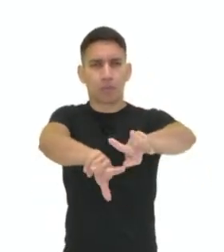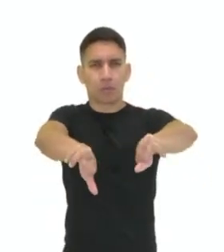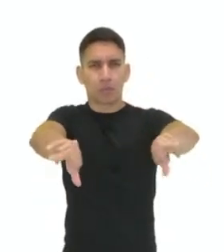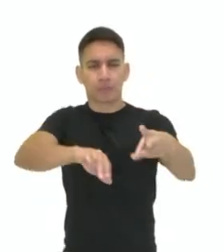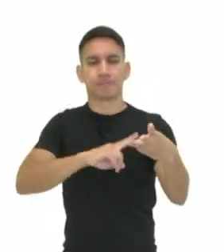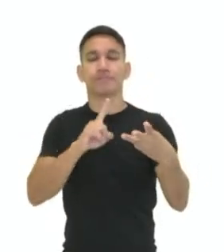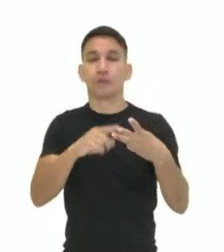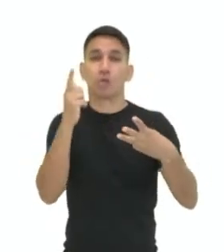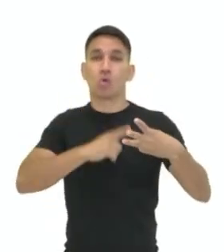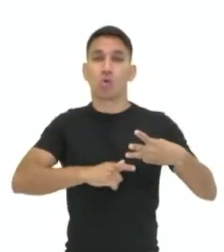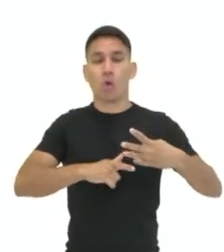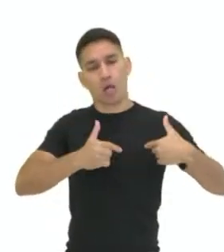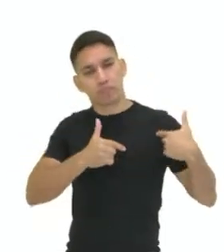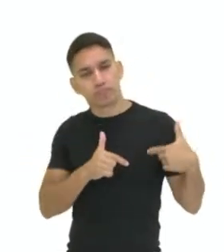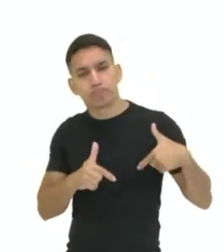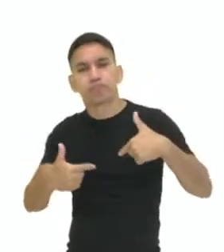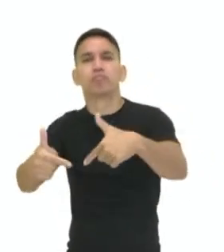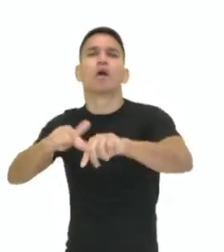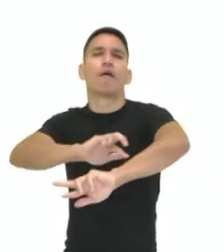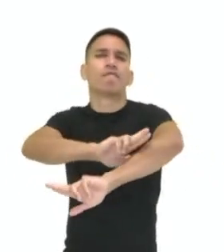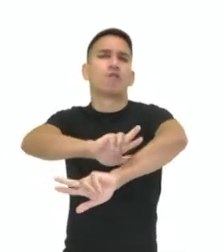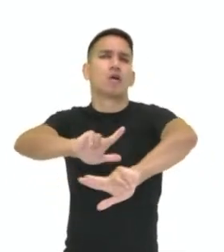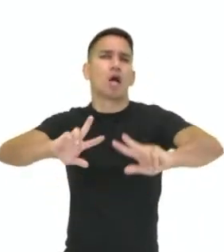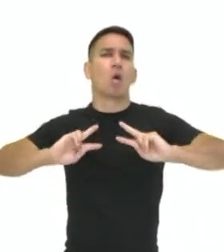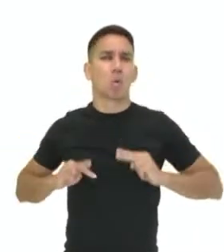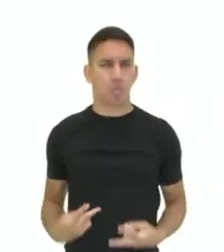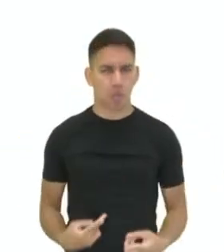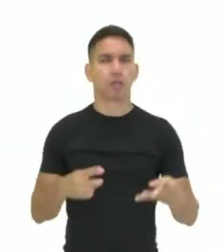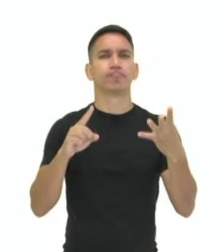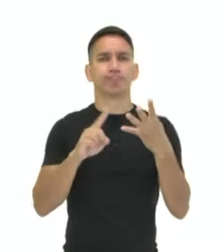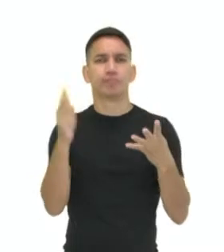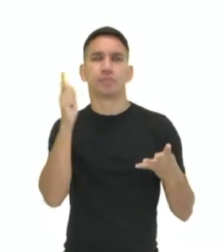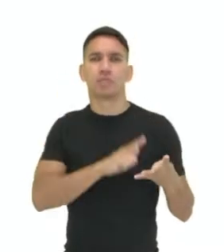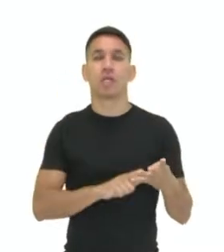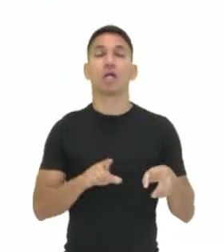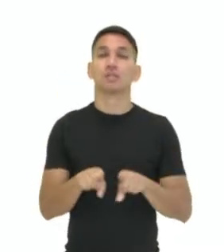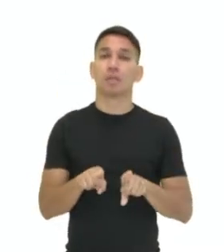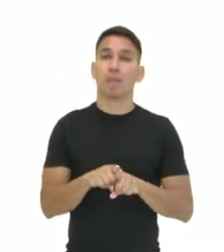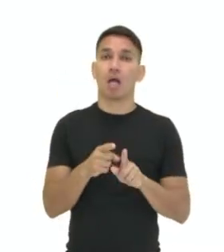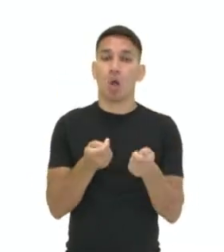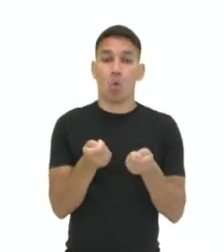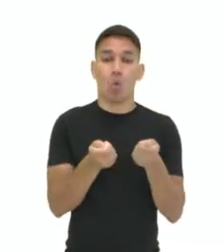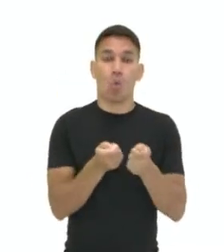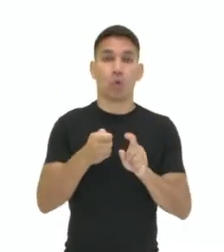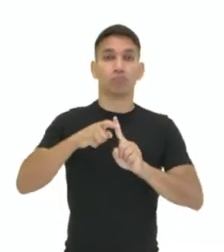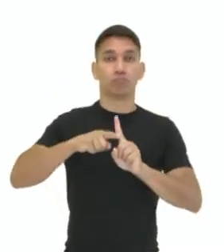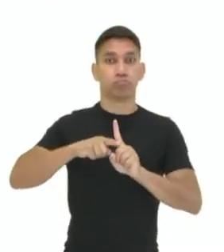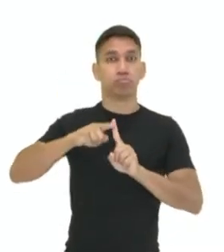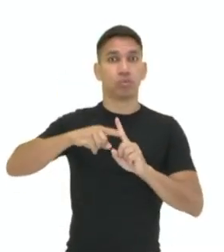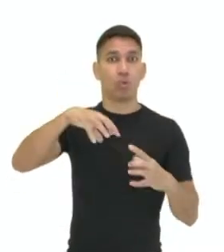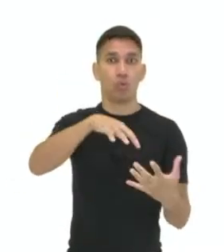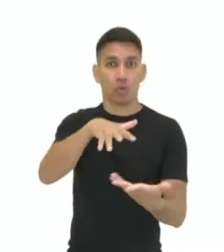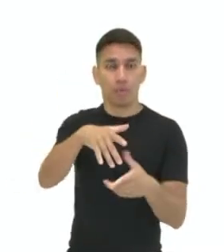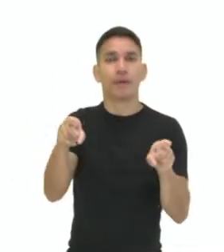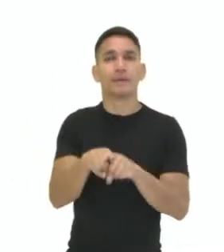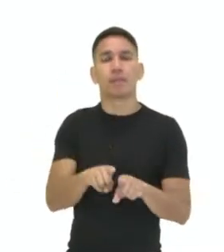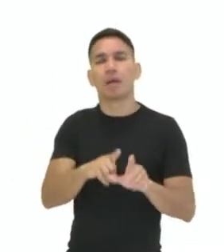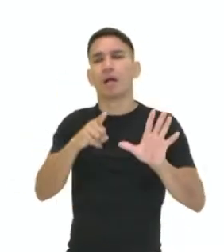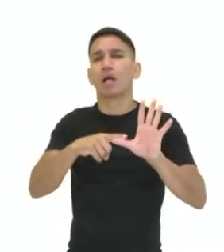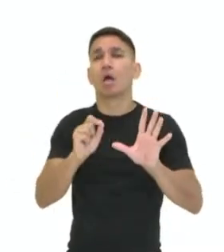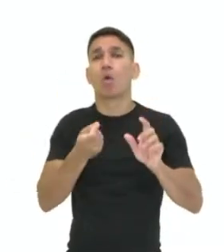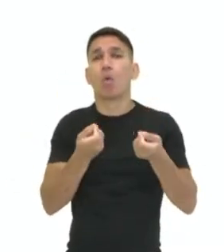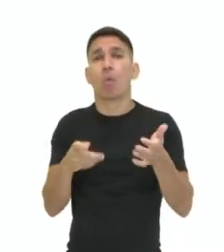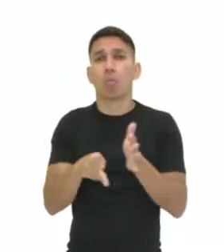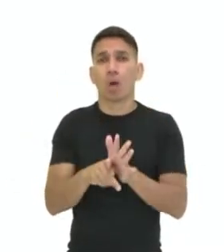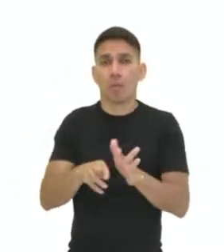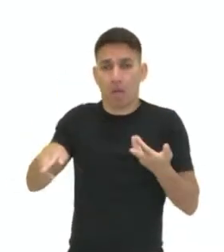de atividades pelos seres humanos, tá? Age como regulador de temperatura no planeta e participa de reações químicas nos organismos.